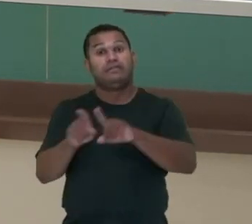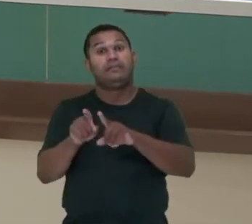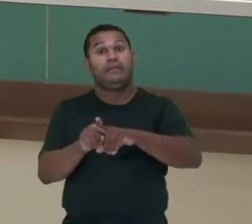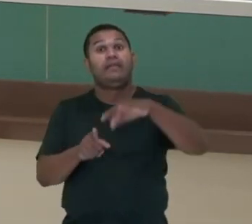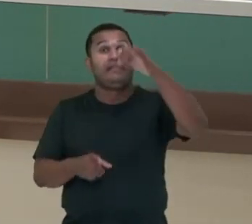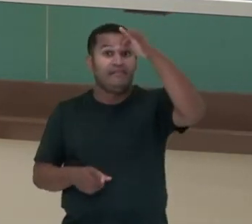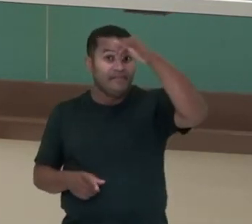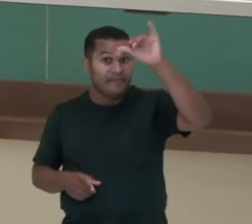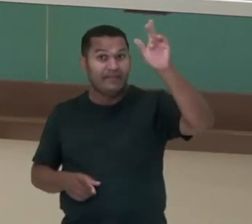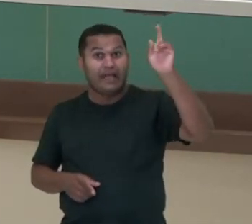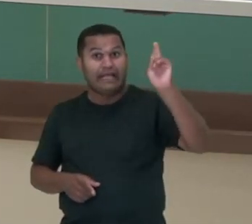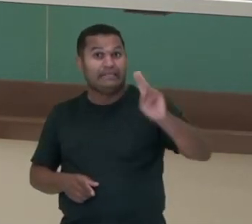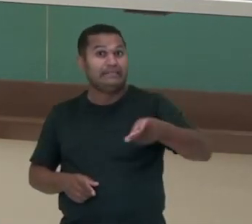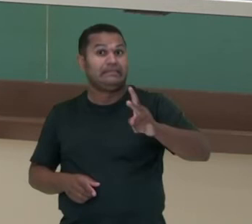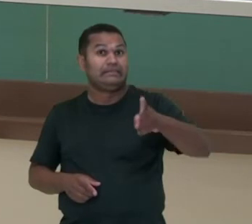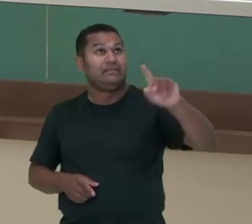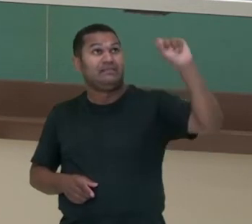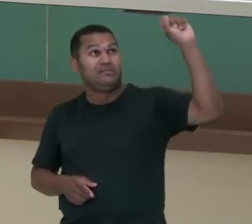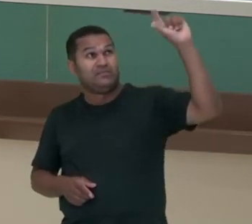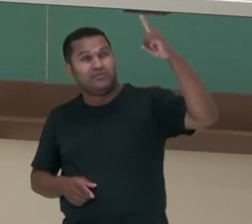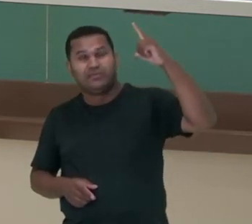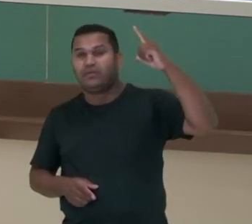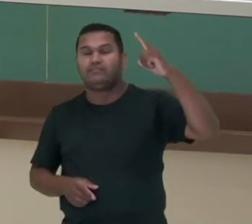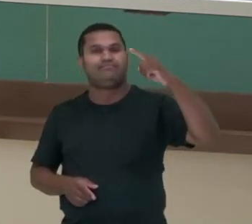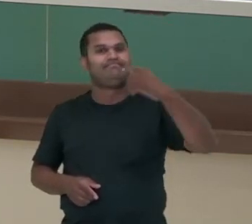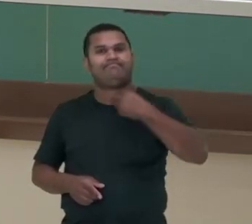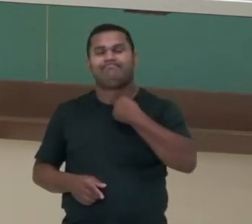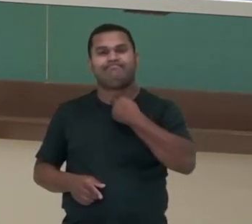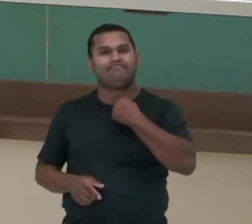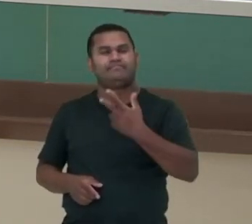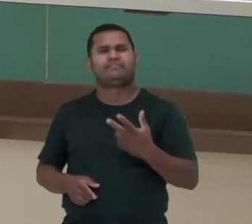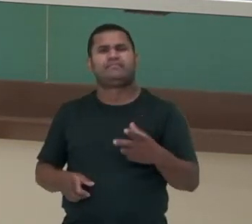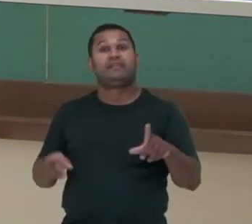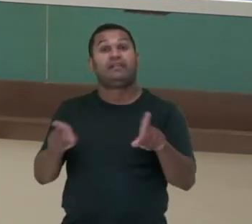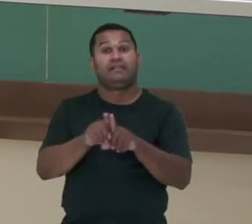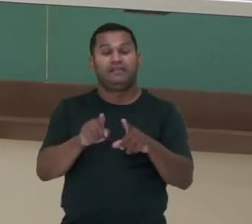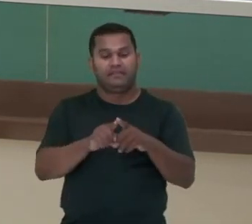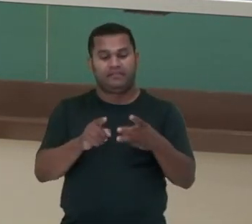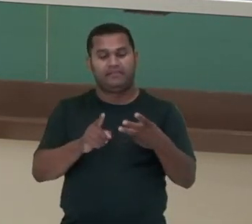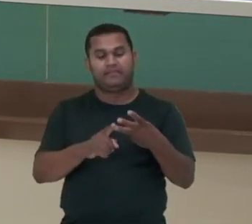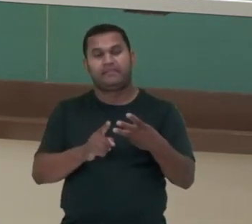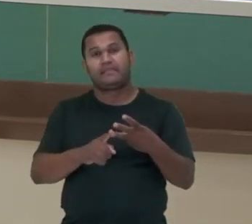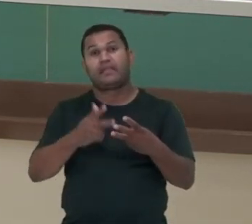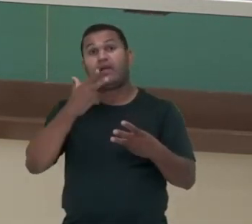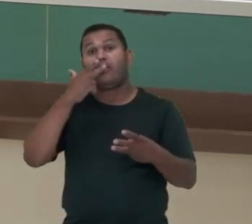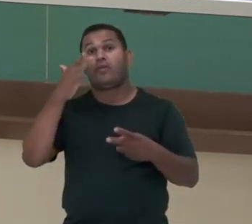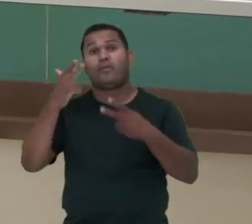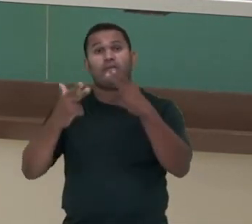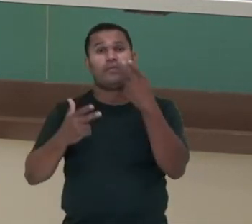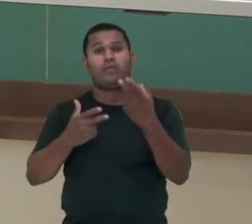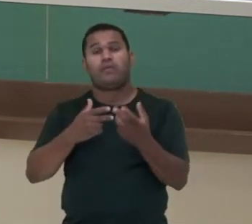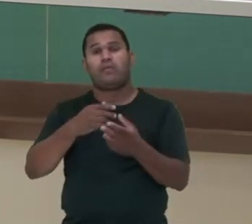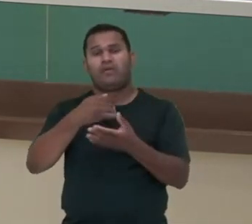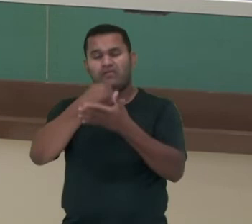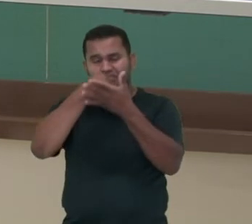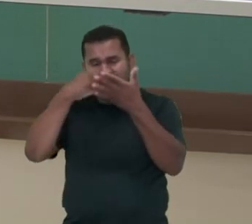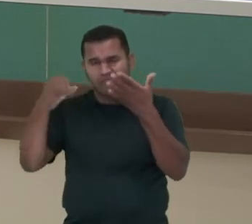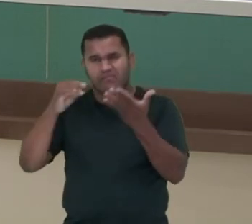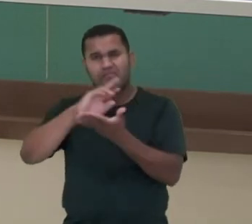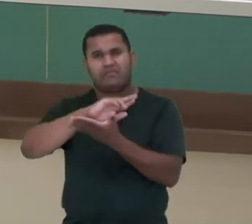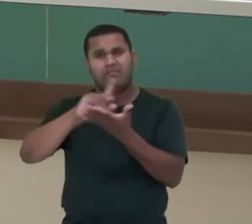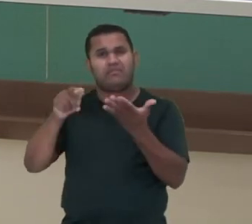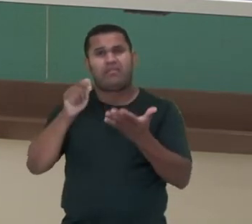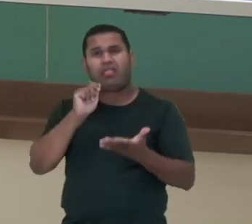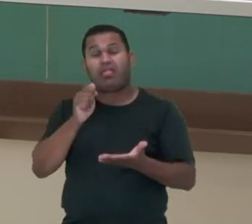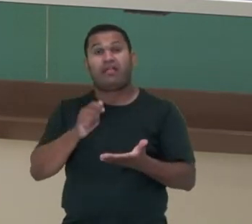Não fumar cigarros ou ingerir qualquer tipo de droga. Uso de medidas preventivas de biossegurança. Quando a gente fala em biossegurança, já estamos